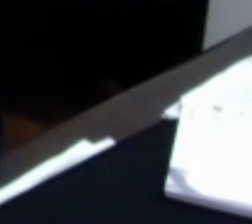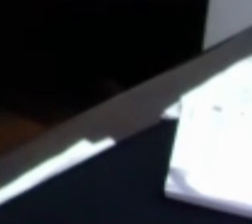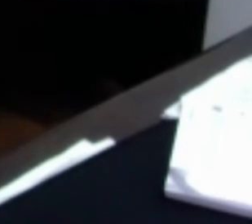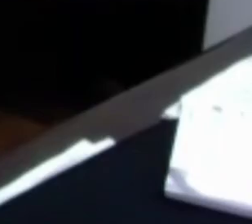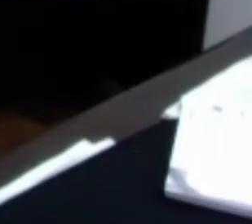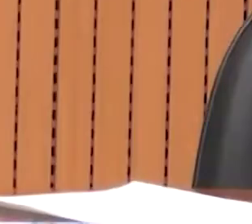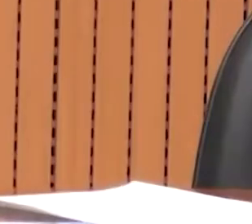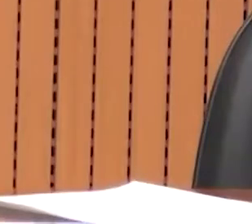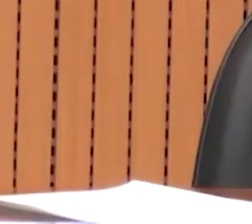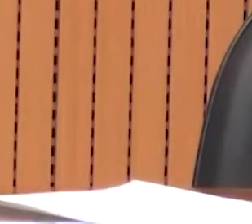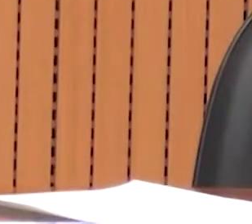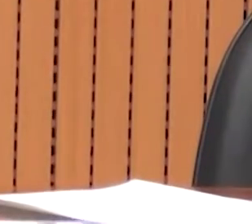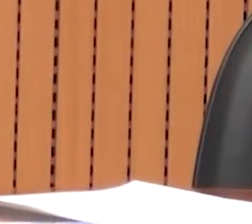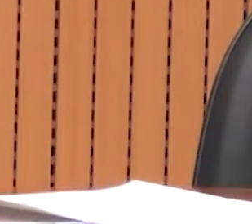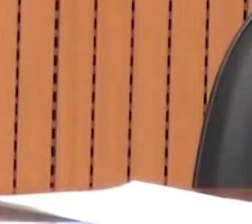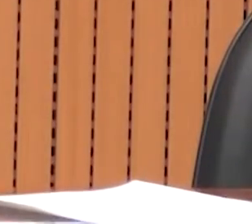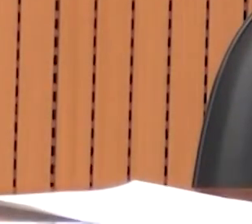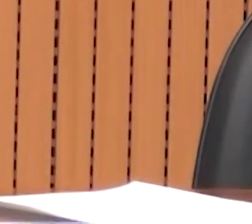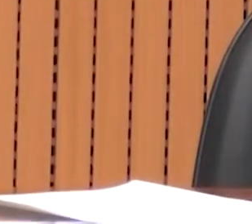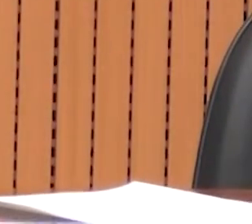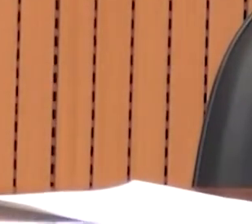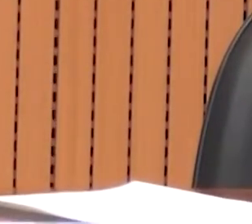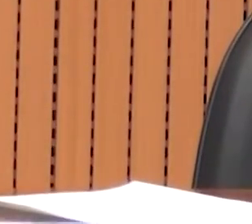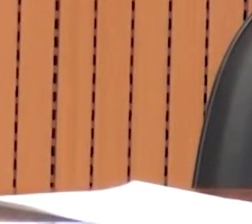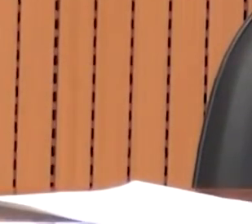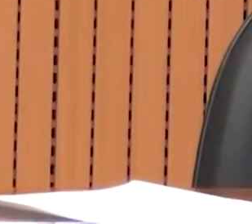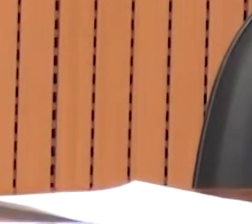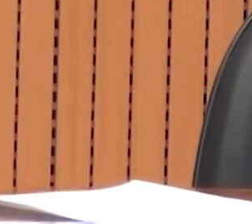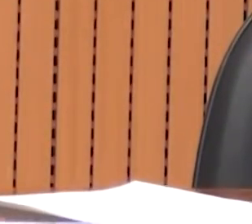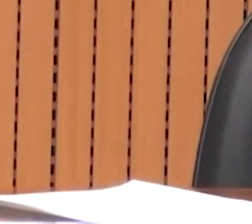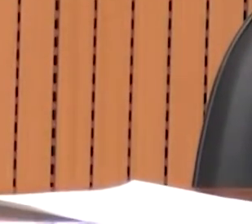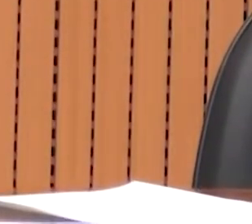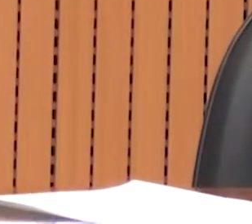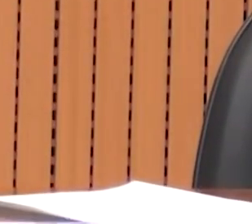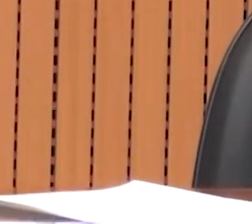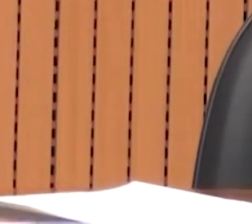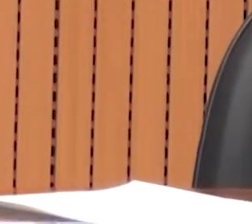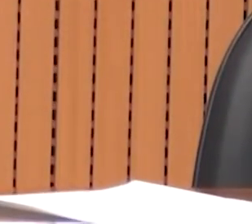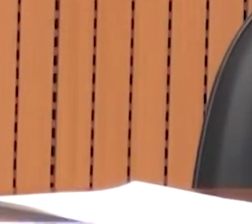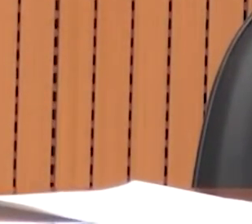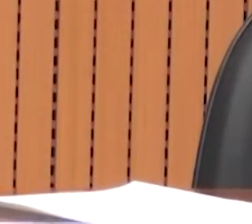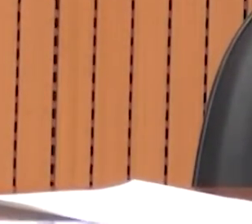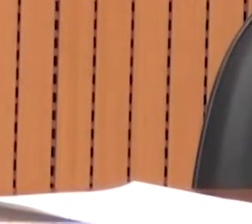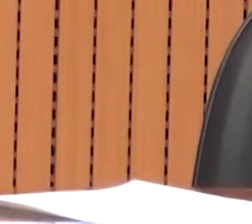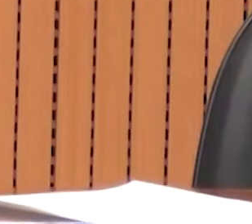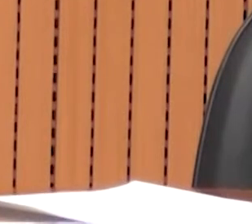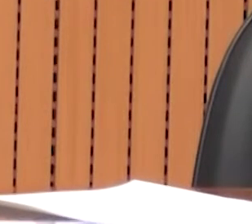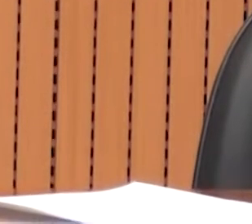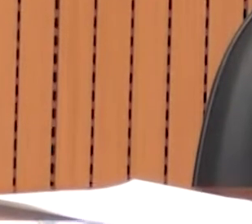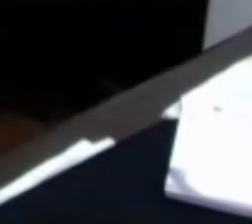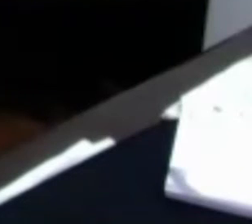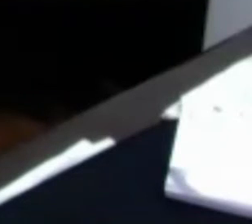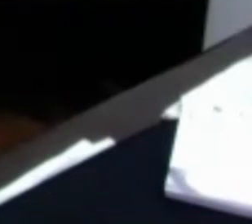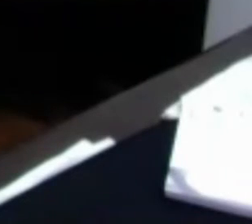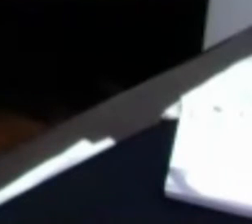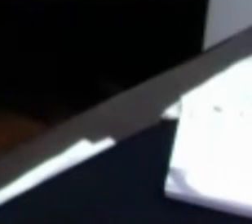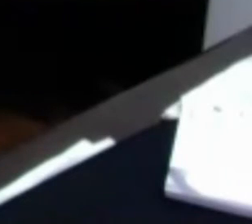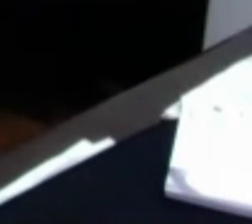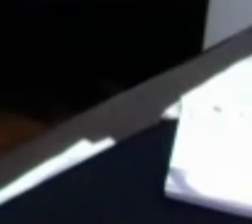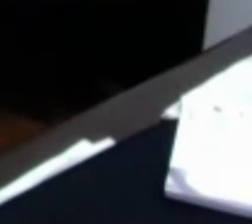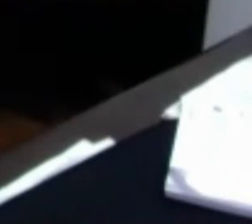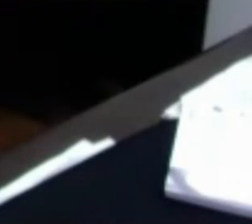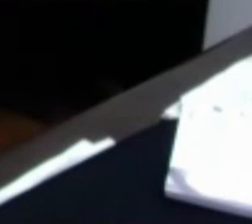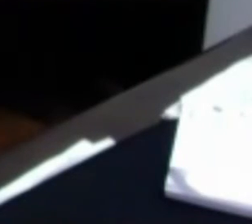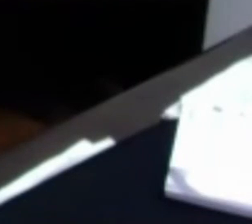A vereadora Mariana Conte está conosco ainda aqui. Ô, vereadora, perdão. Obrigado também, viu, vereadora Mariana Conte? Eu não vi a senhora